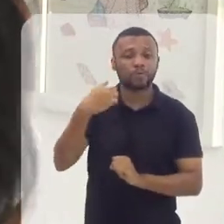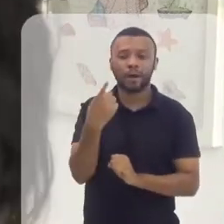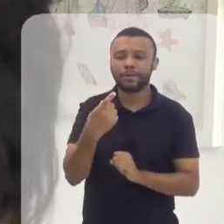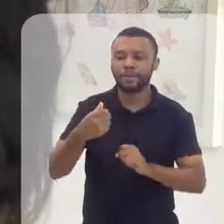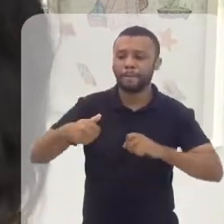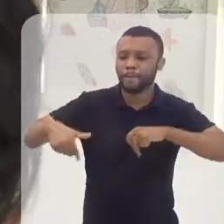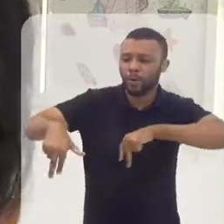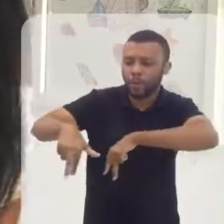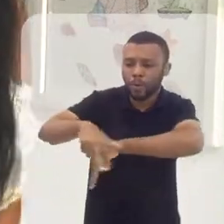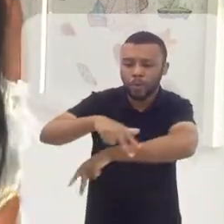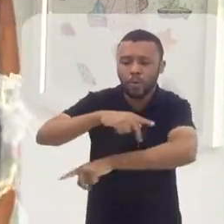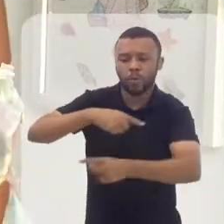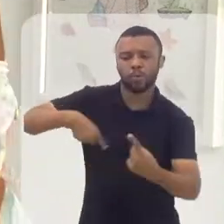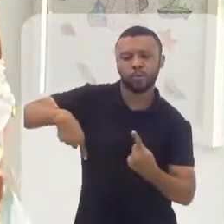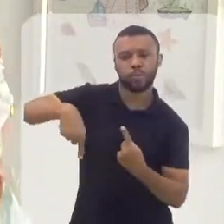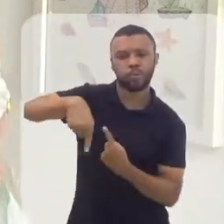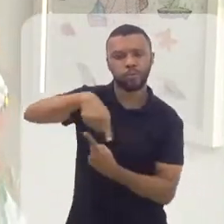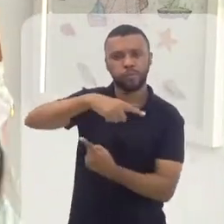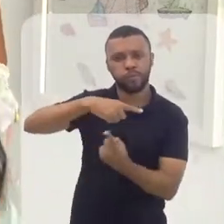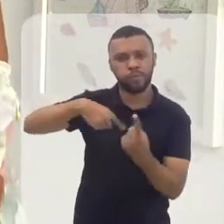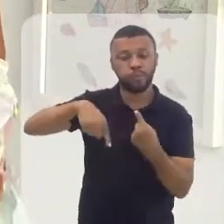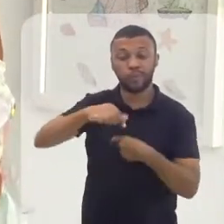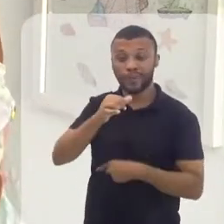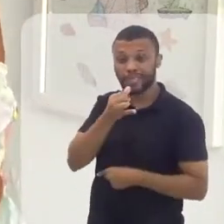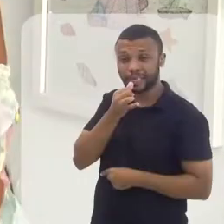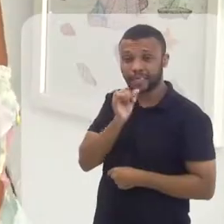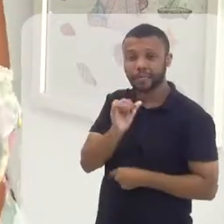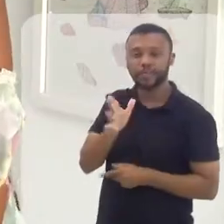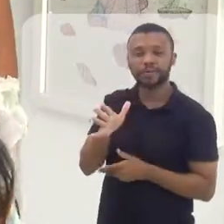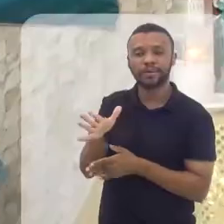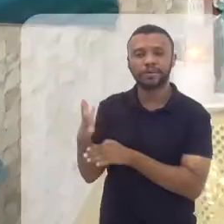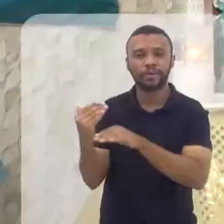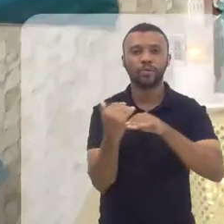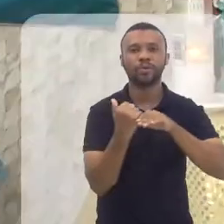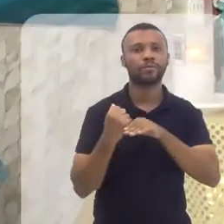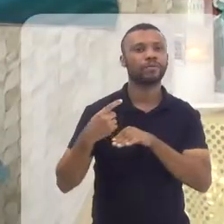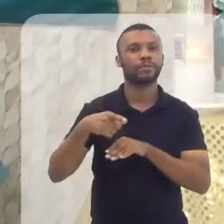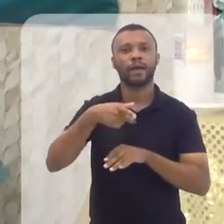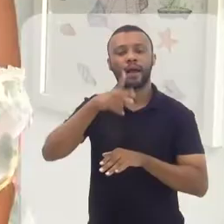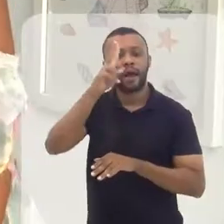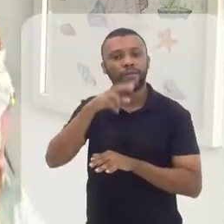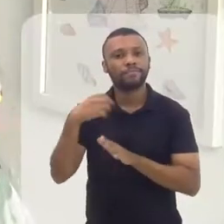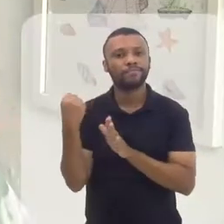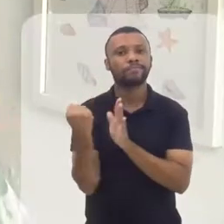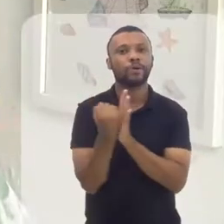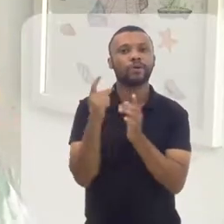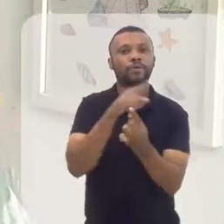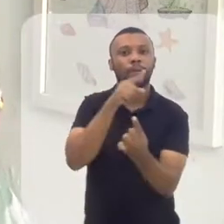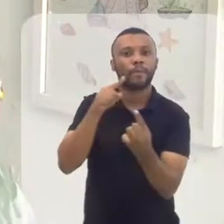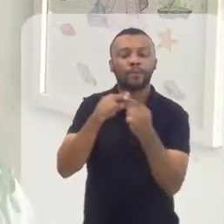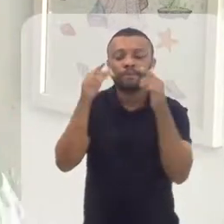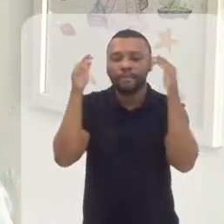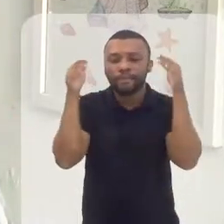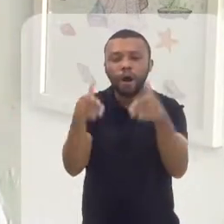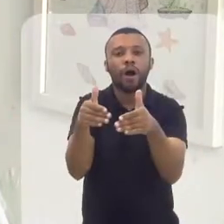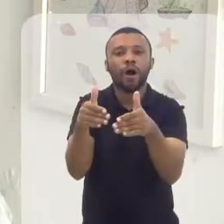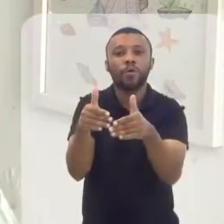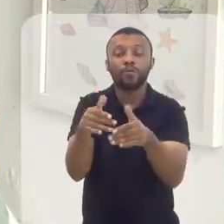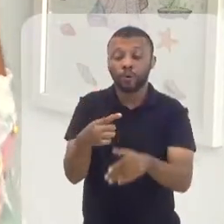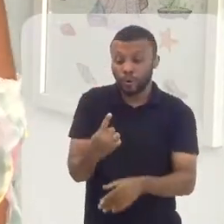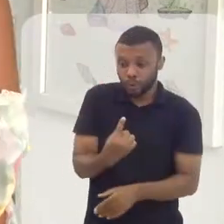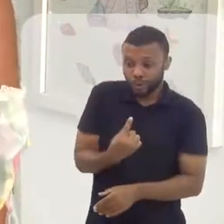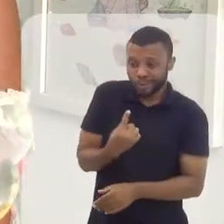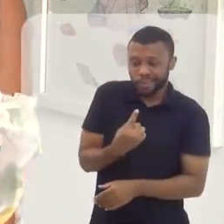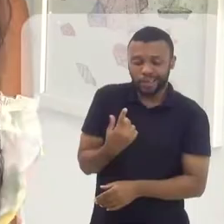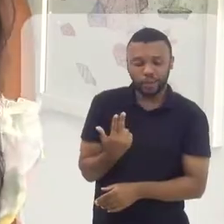quando a gente dança circular, em grupo, em egrégora, né, a tribo, você potencializa seus objetivos. Então,